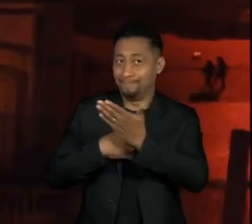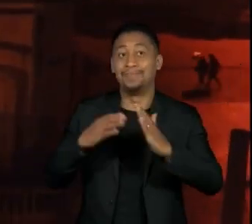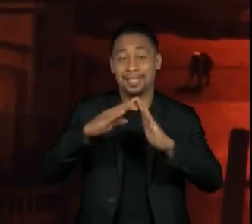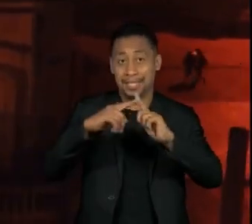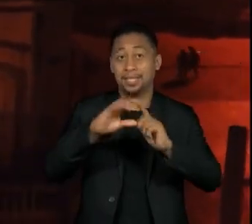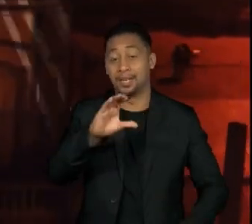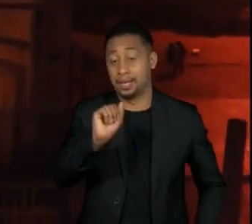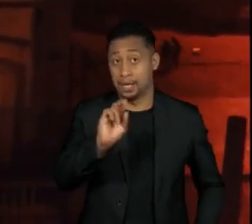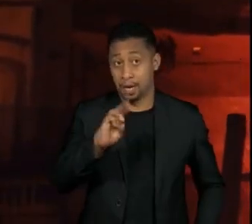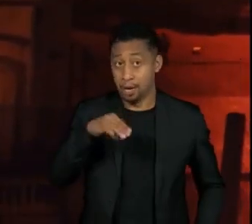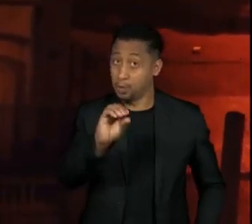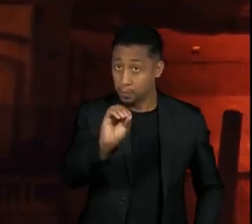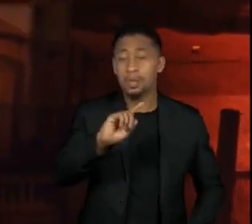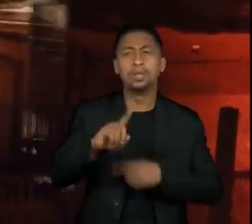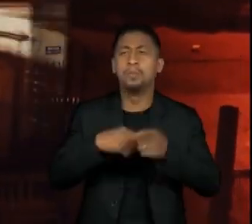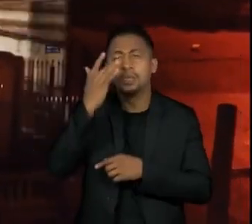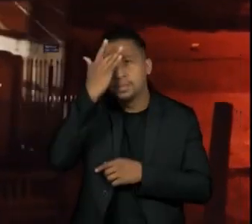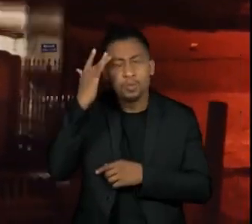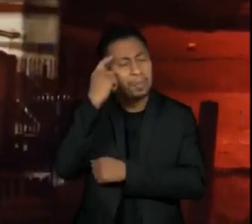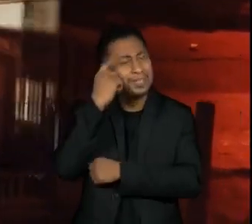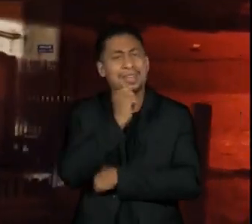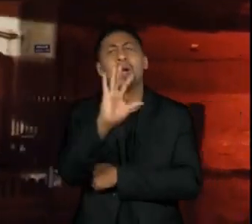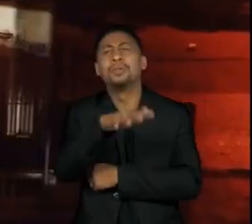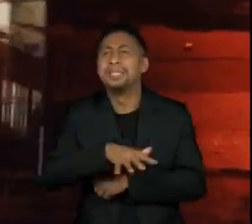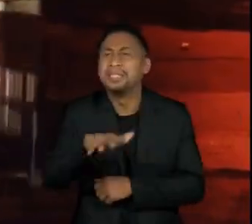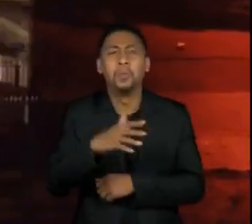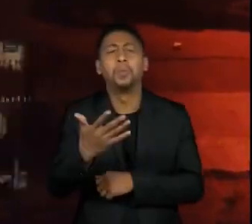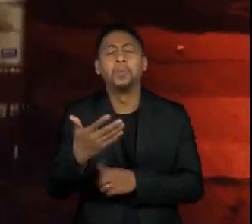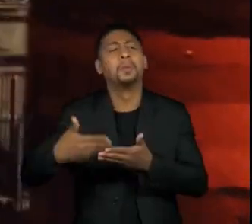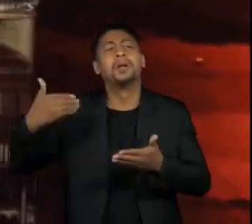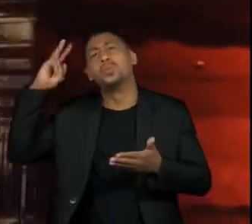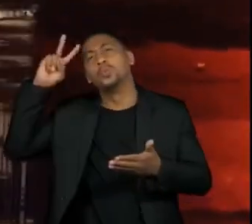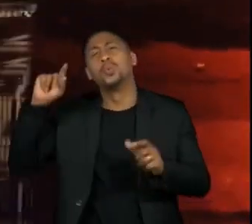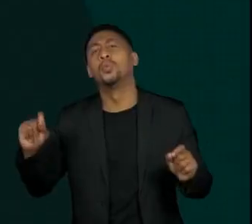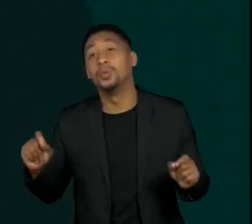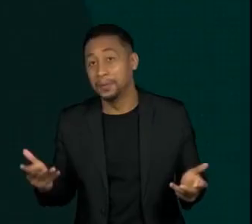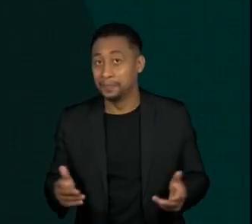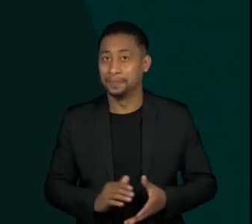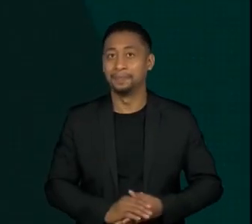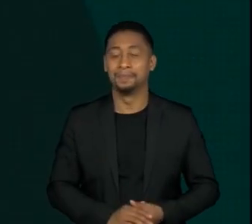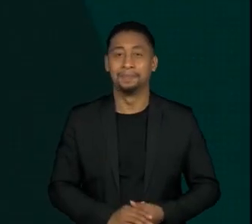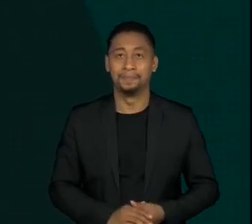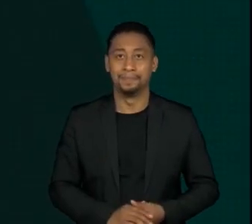Carmo, que muitas das pessoas depois vão se questionar por que aconteceu ali, o que é aquele lugar, o que é aquele lugar que fez em, qual é a história daquele lugar.